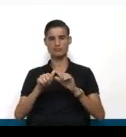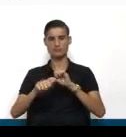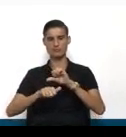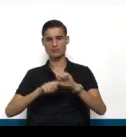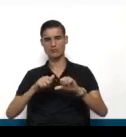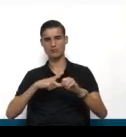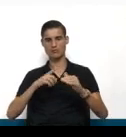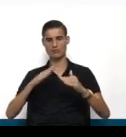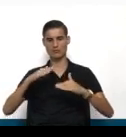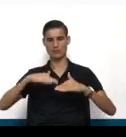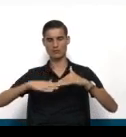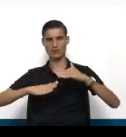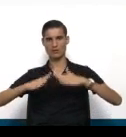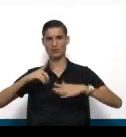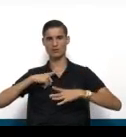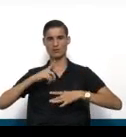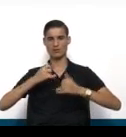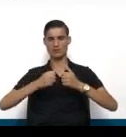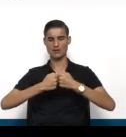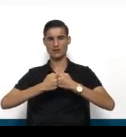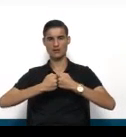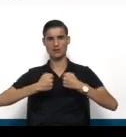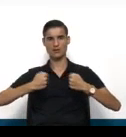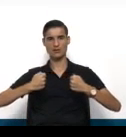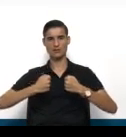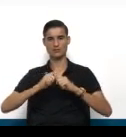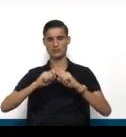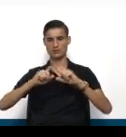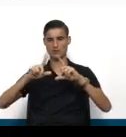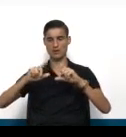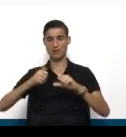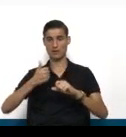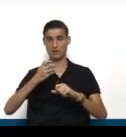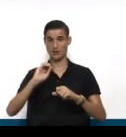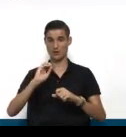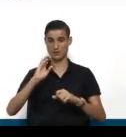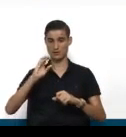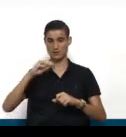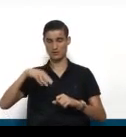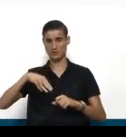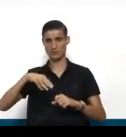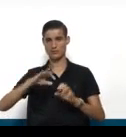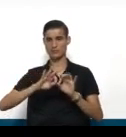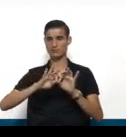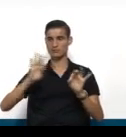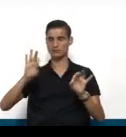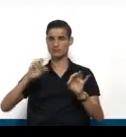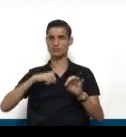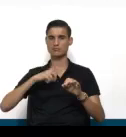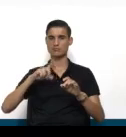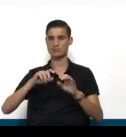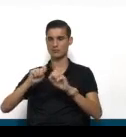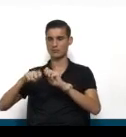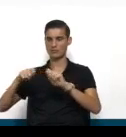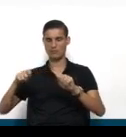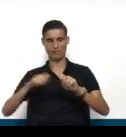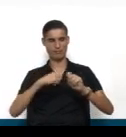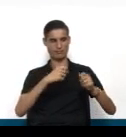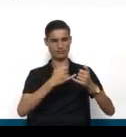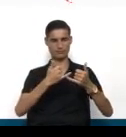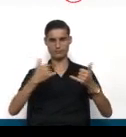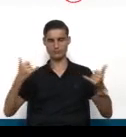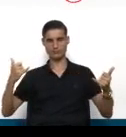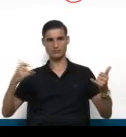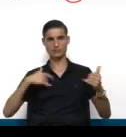a oscilação de uma corda elástica de tamanho 10 centímetros que está presa nos extremos com uma